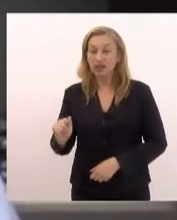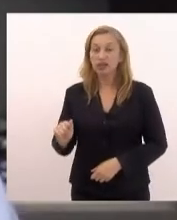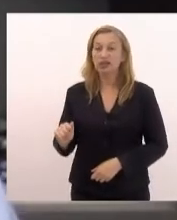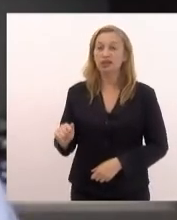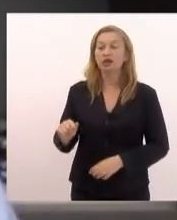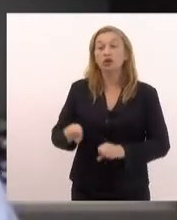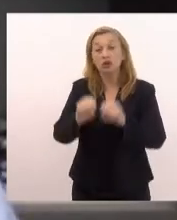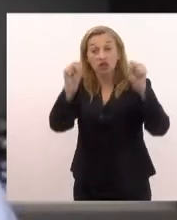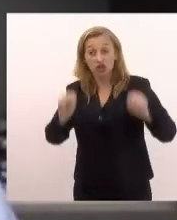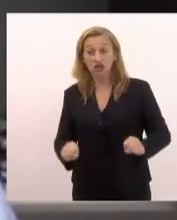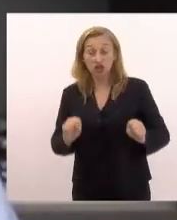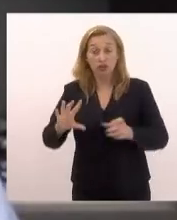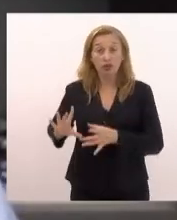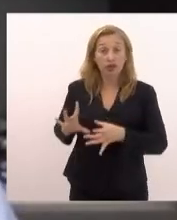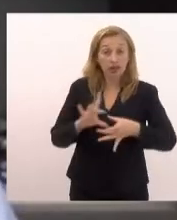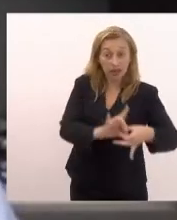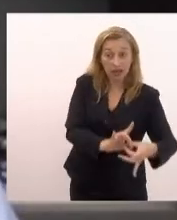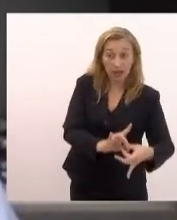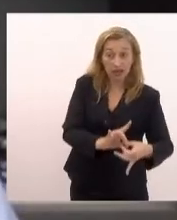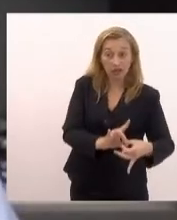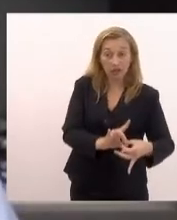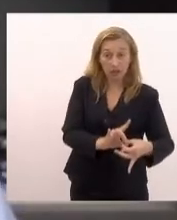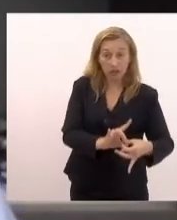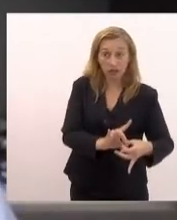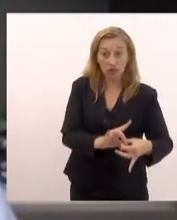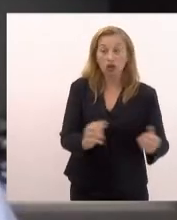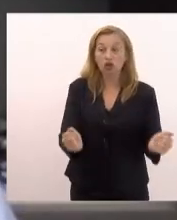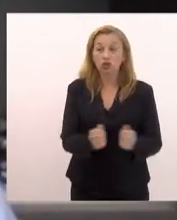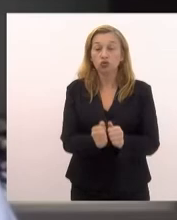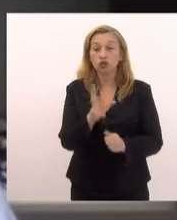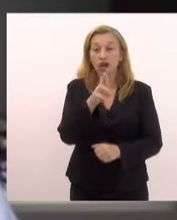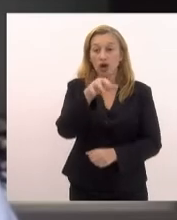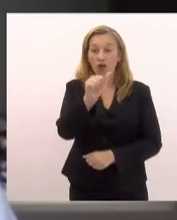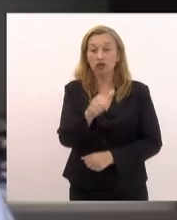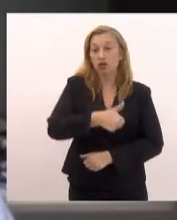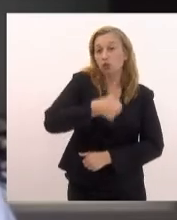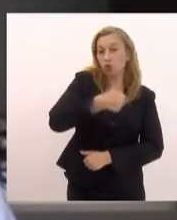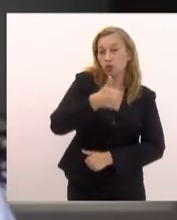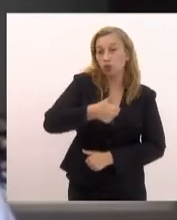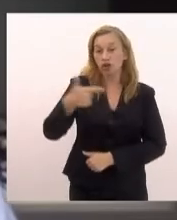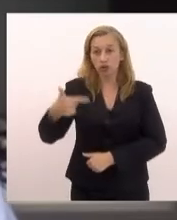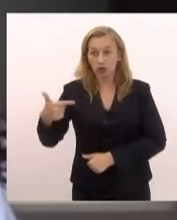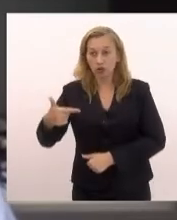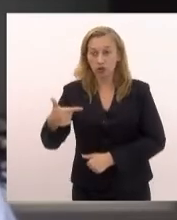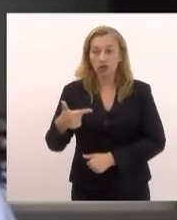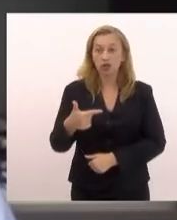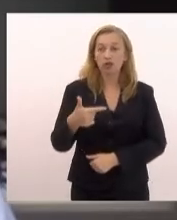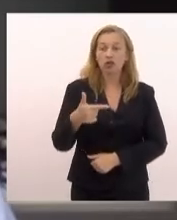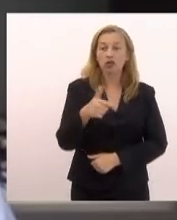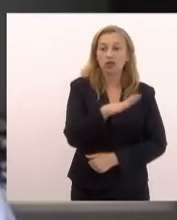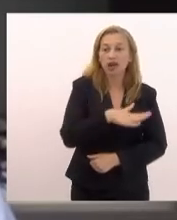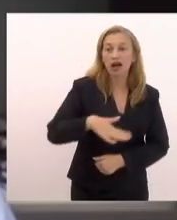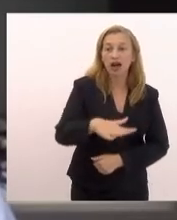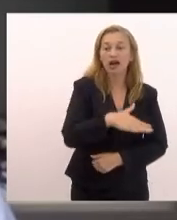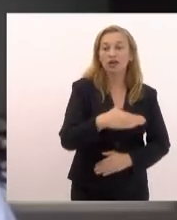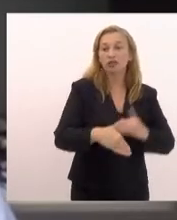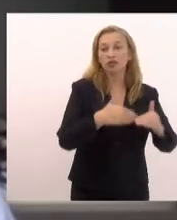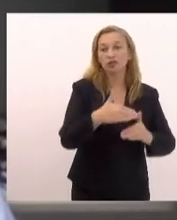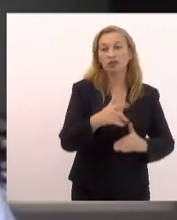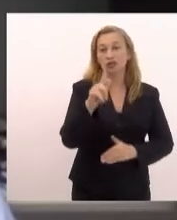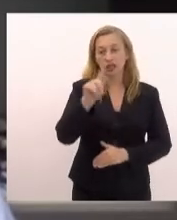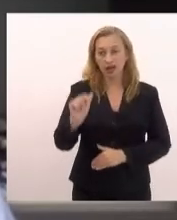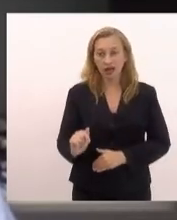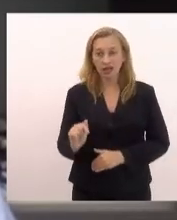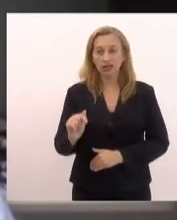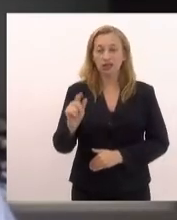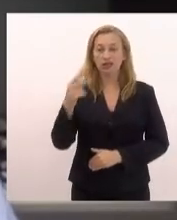sistema integrado de escoamento e de processamento junto às Rotas 1 e 2 e às unidades de processamento de gás natural